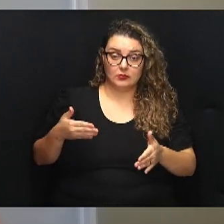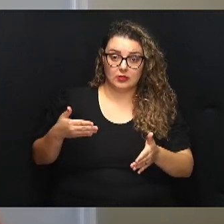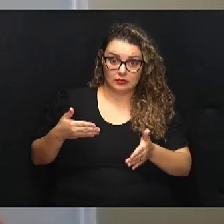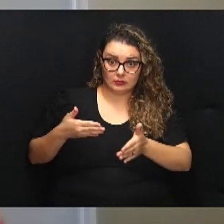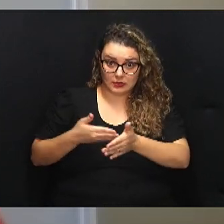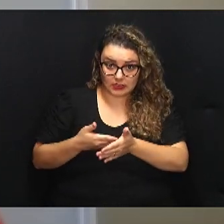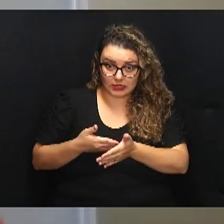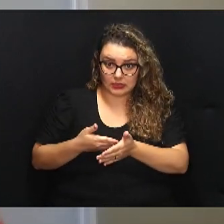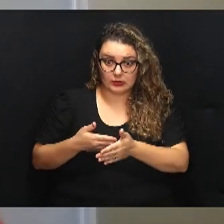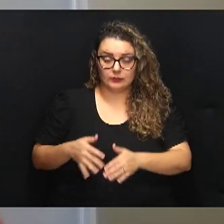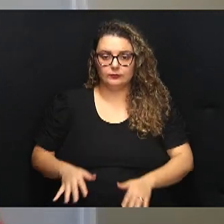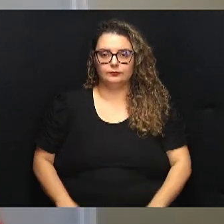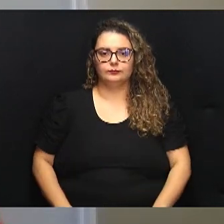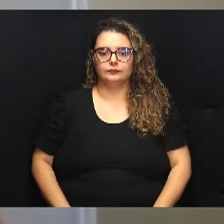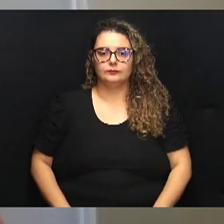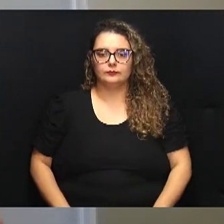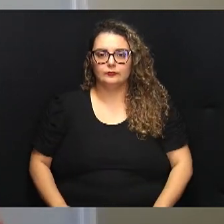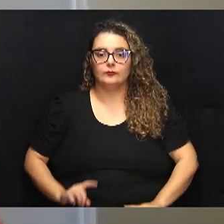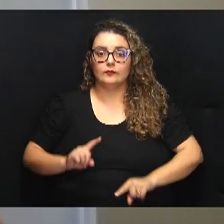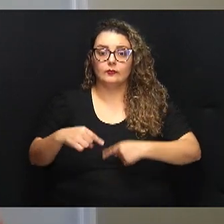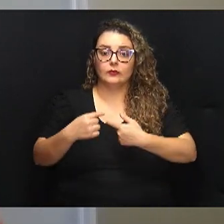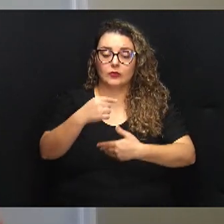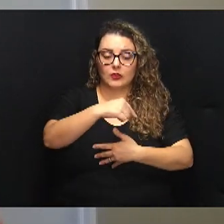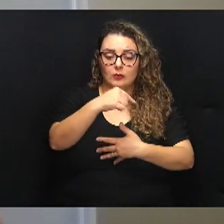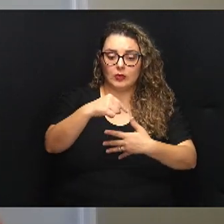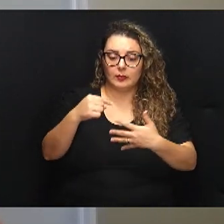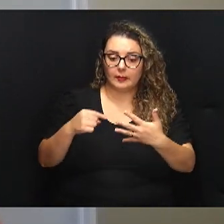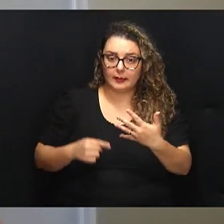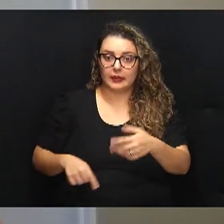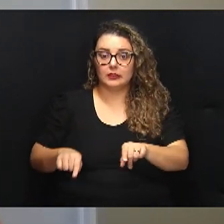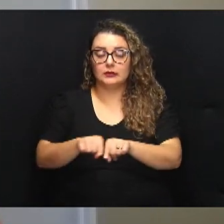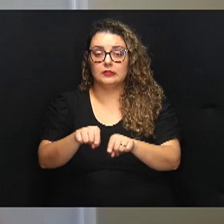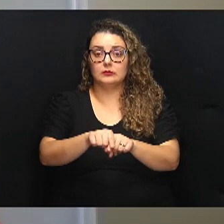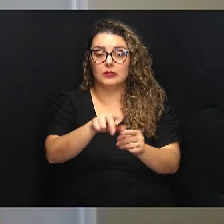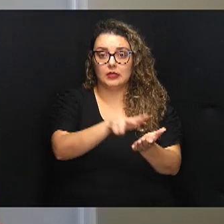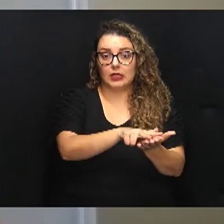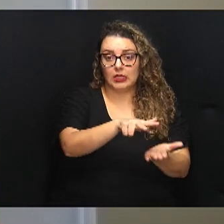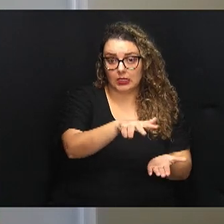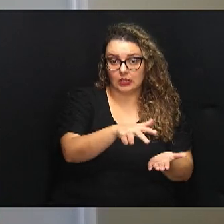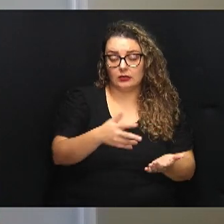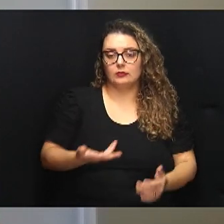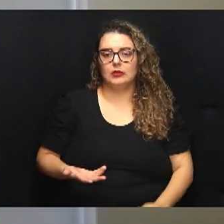restritas. Outros aspectos também regulamentados